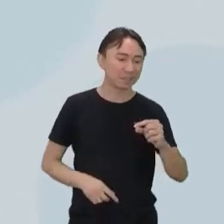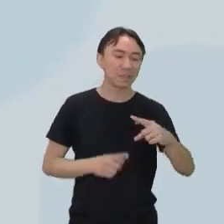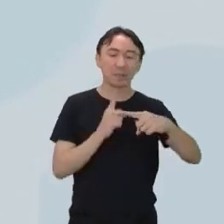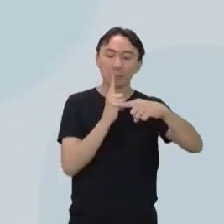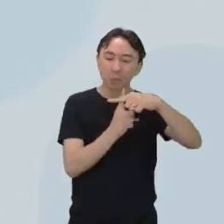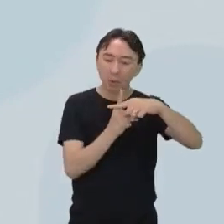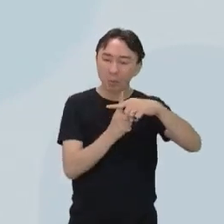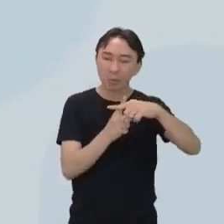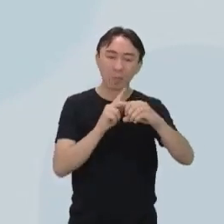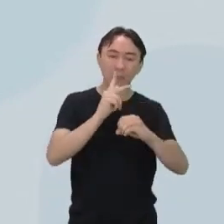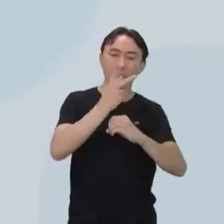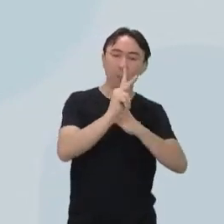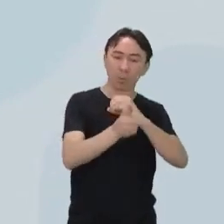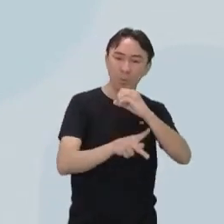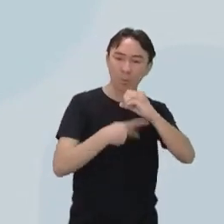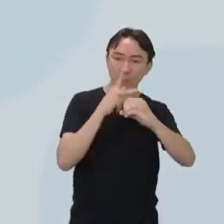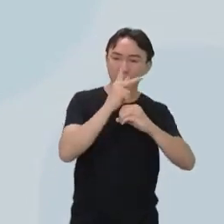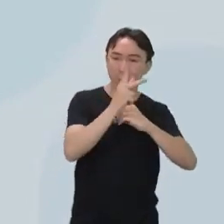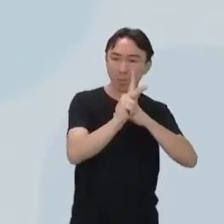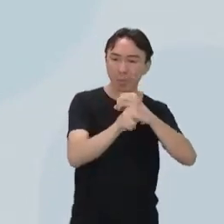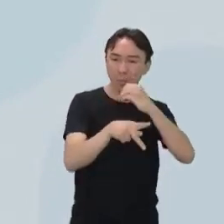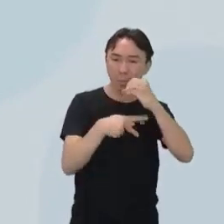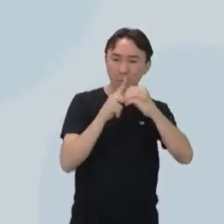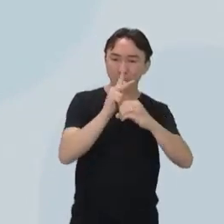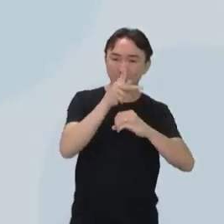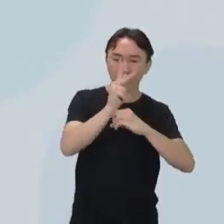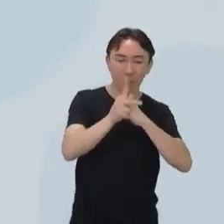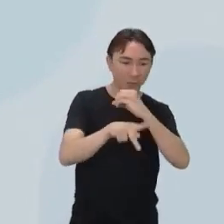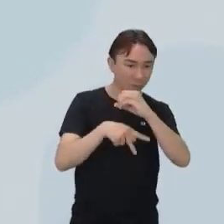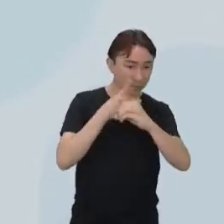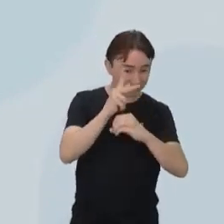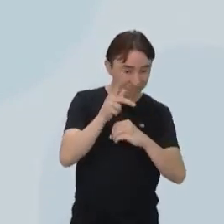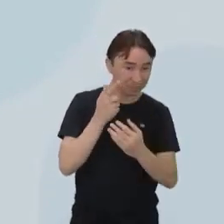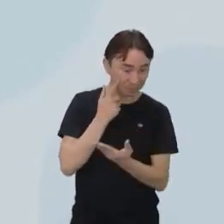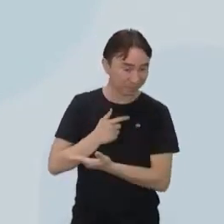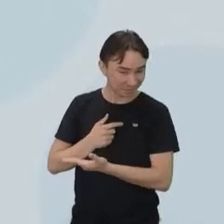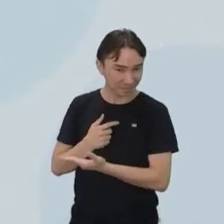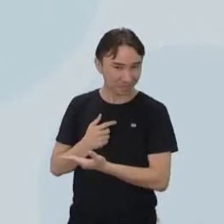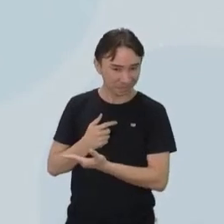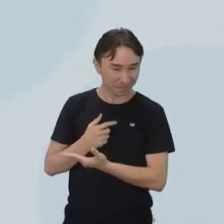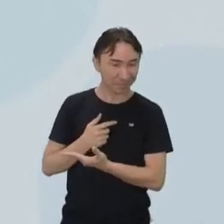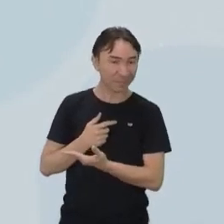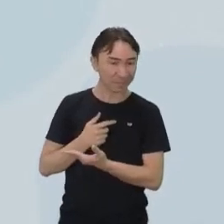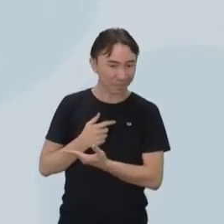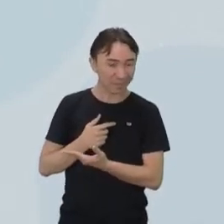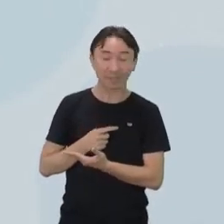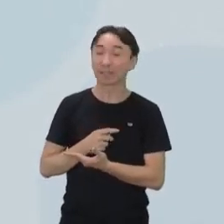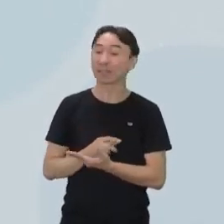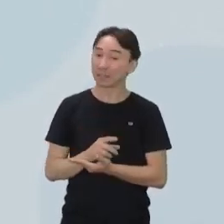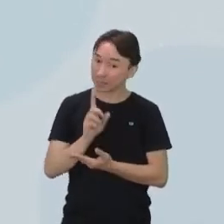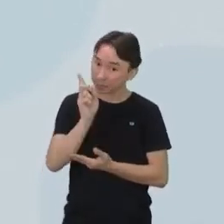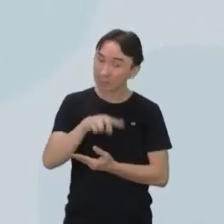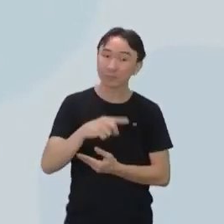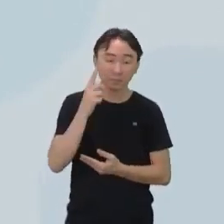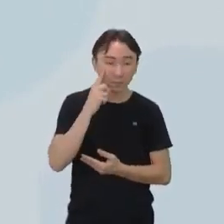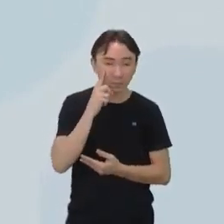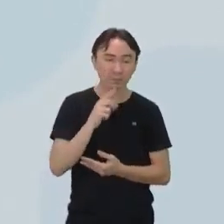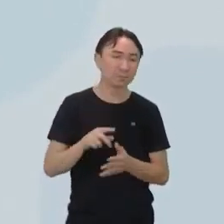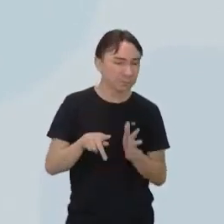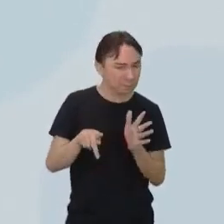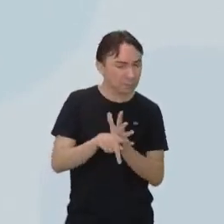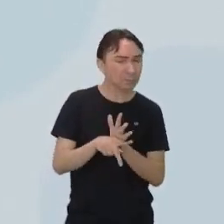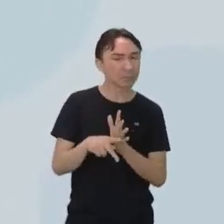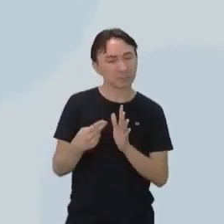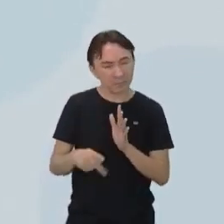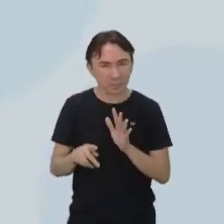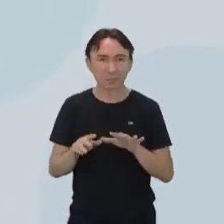modelo atômico do Rutherford Bohr, né, esse é um modelo atômico que a gente chama de modelo atômico atualizado, ele já tem aí aproximadamente